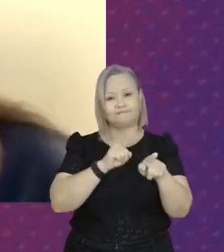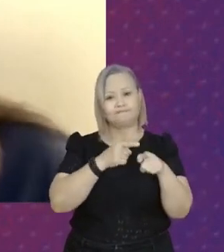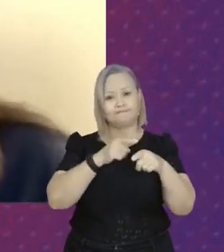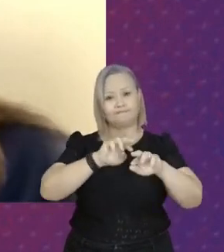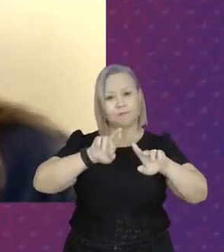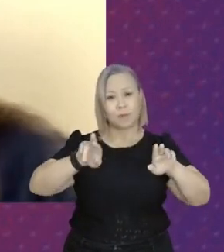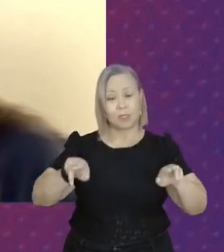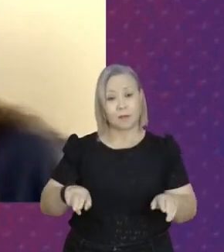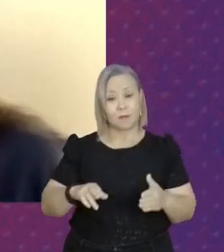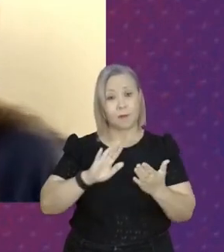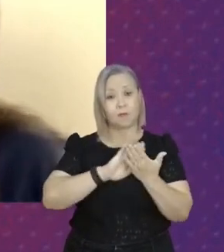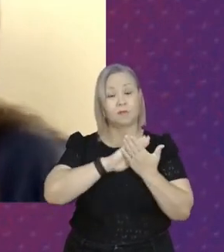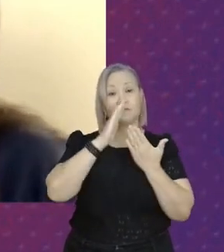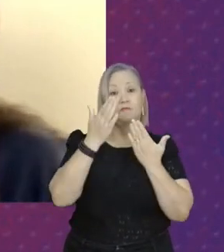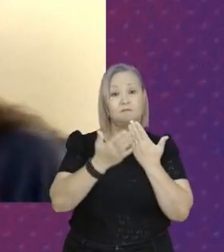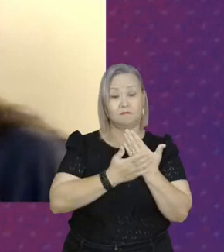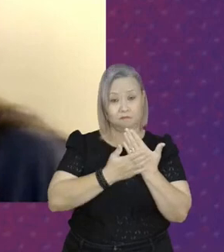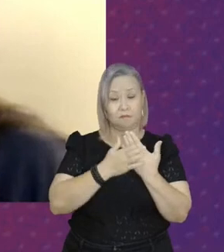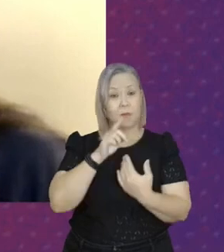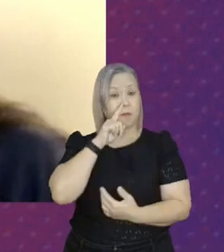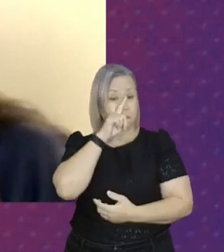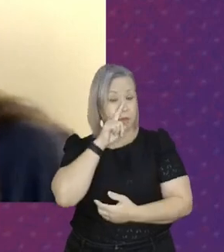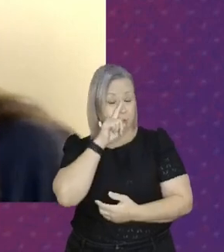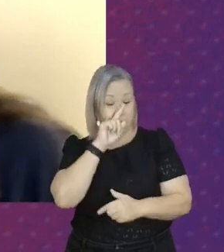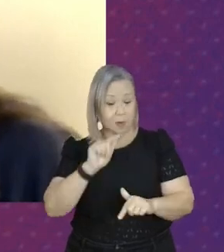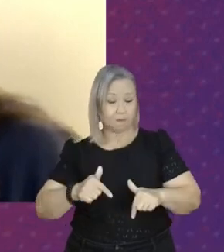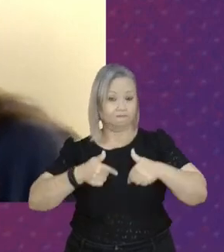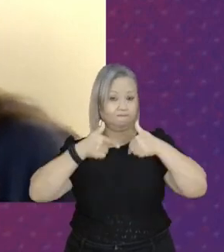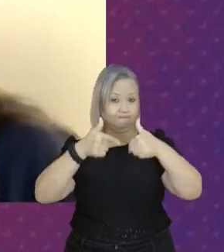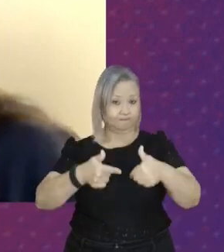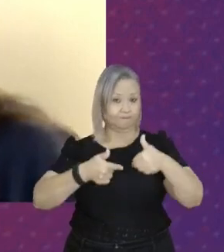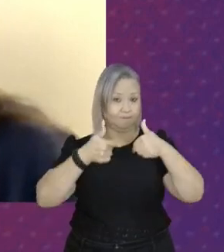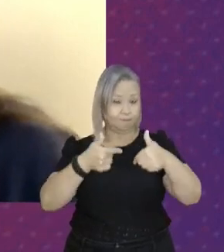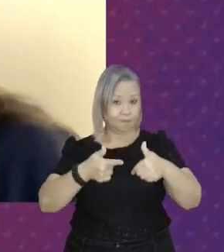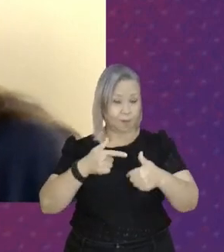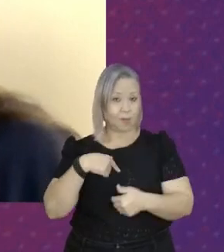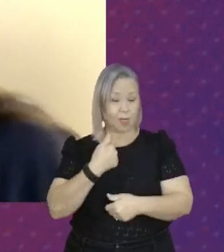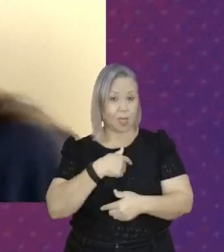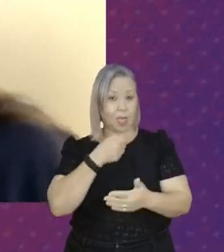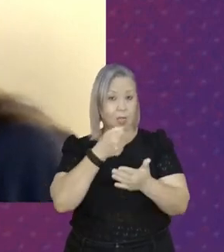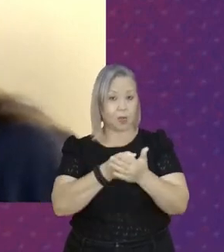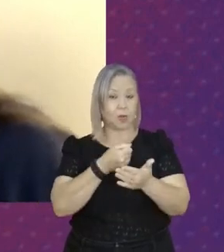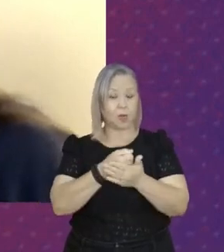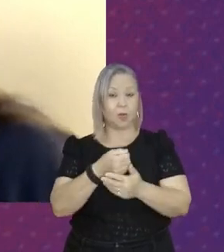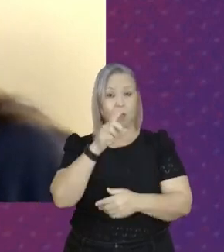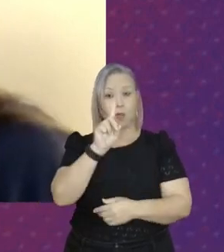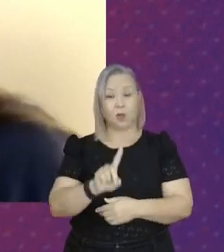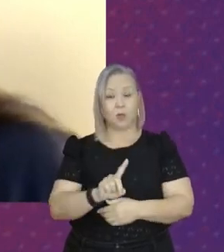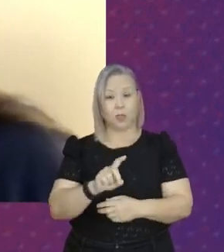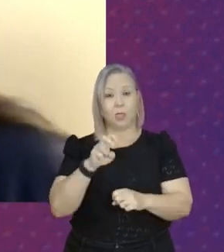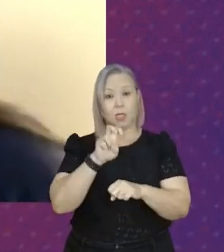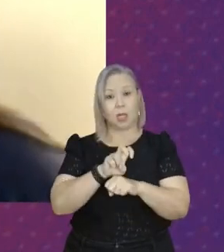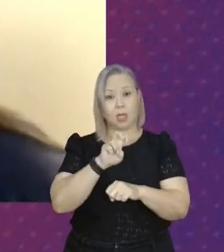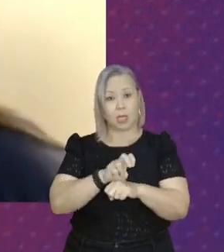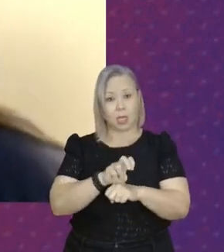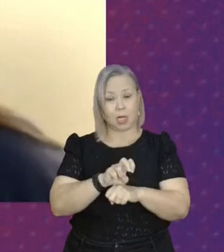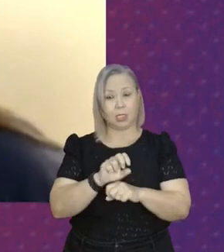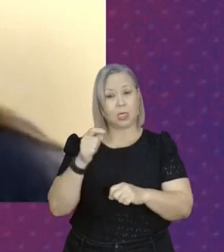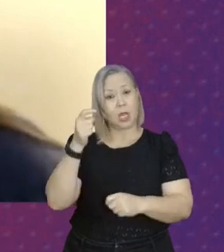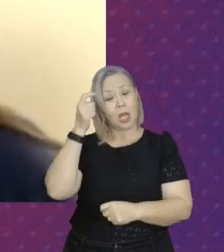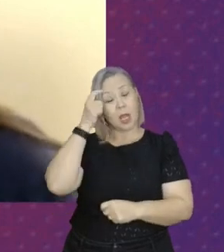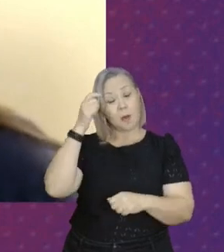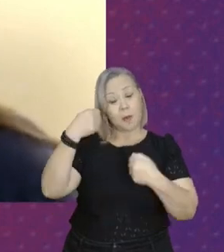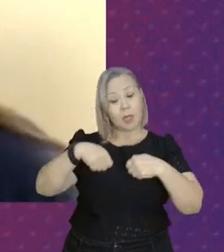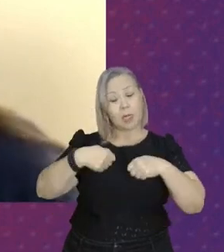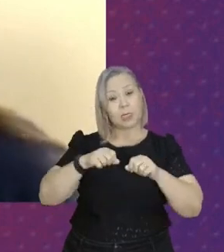e riscos, né? Que a gente enfrenta na nossa luta pelo direito à creche, pensando na